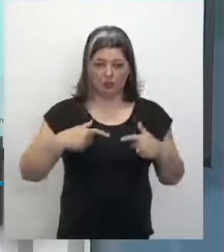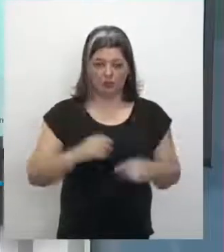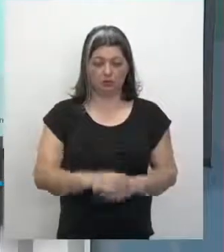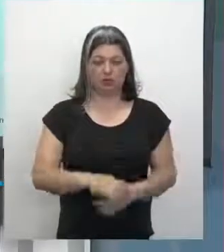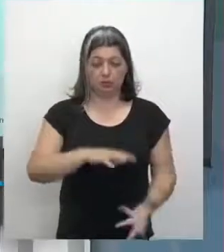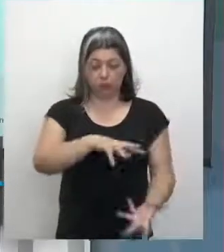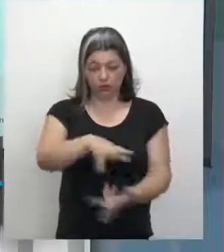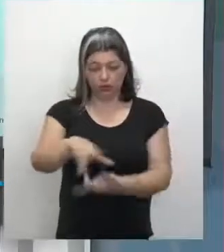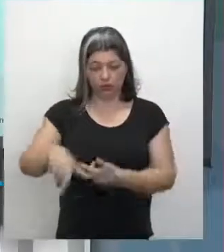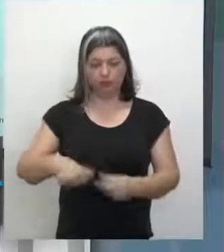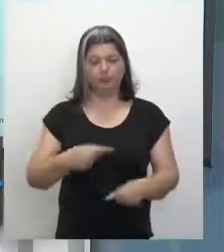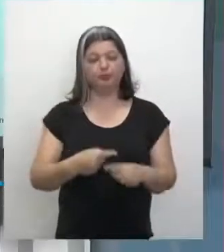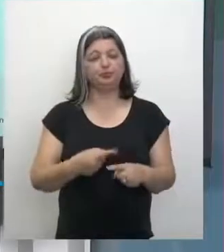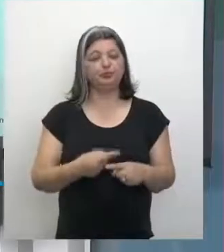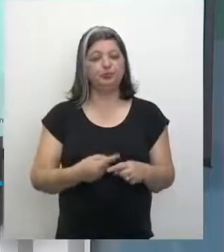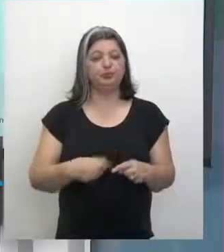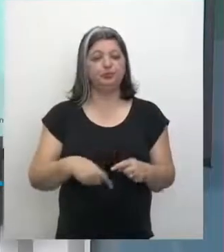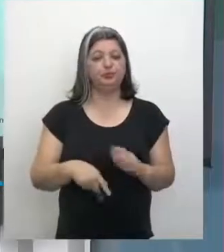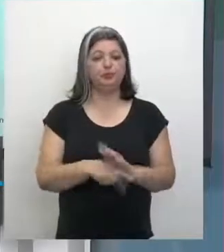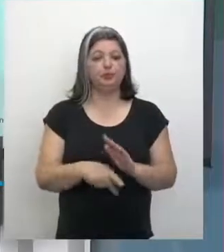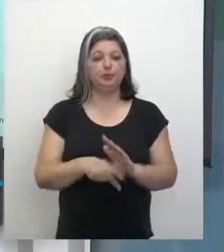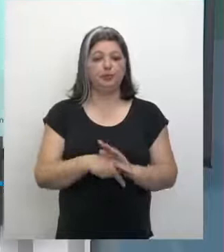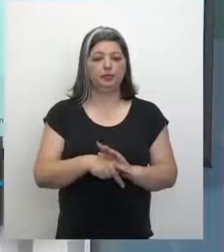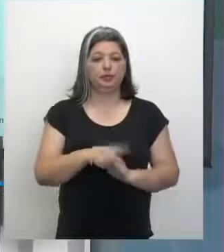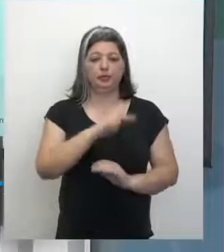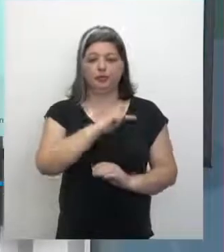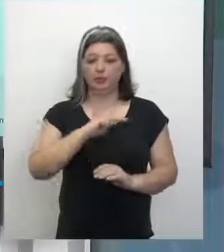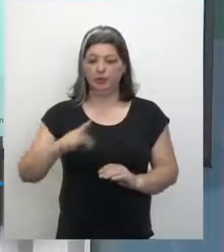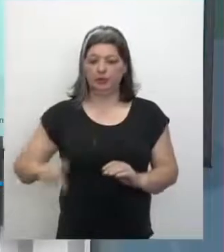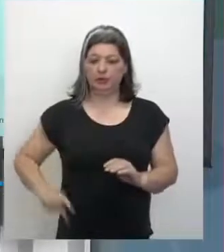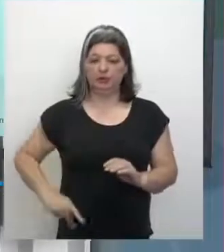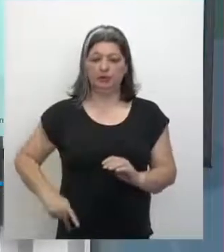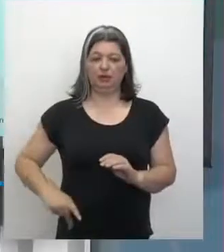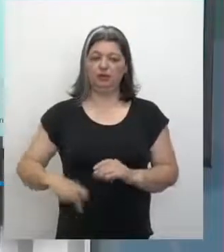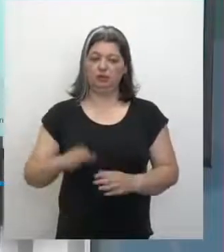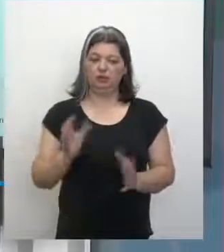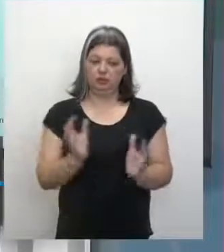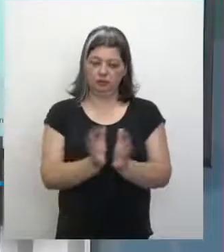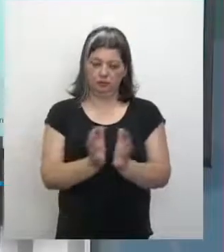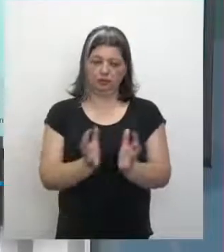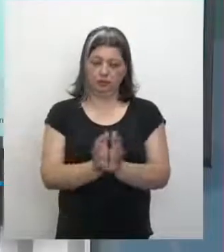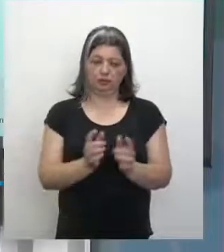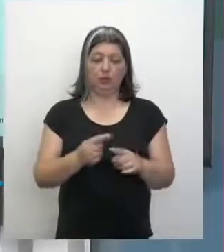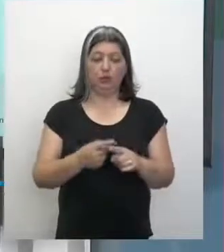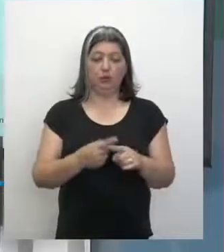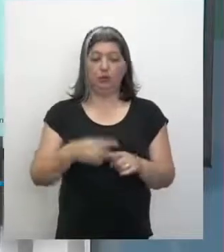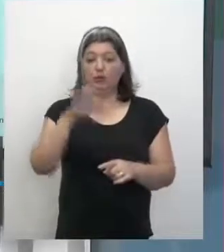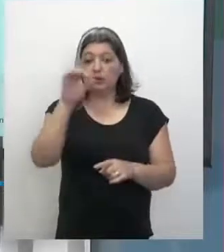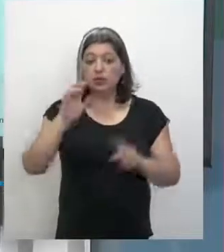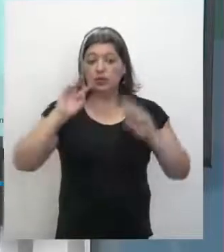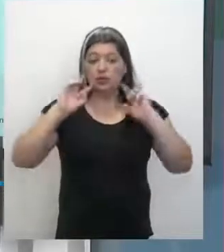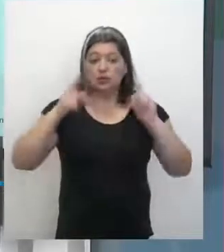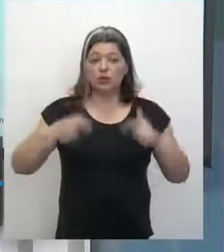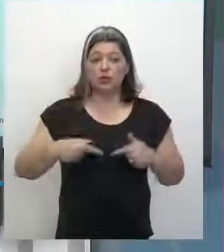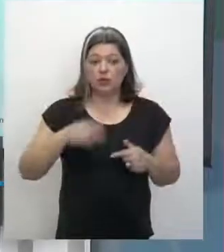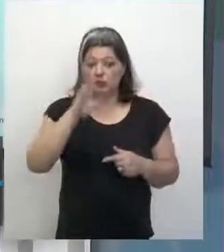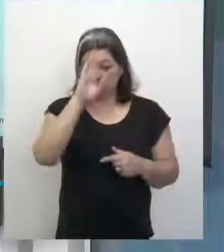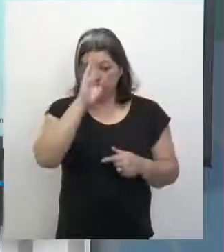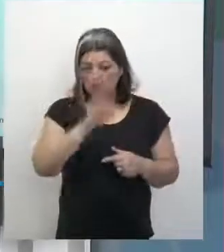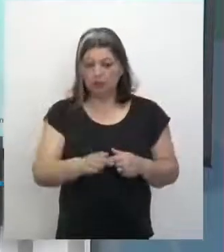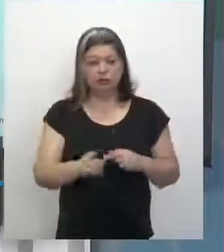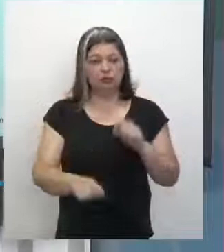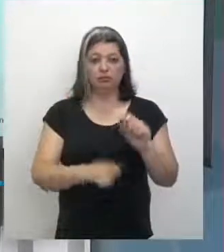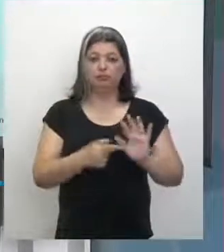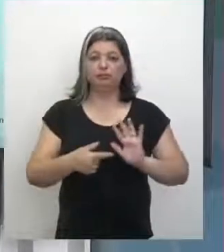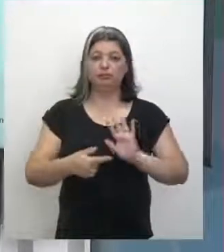ela foi aí, né, a presidente do comitê, e acho isso super importante, porque os direitos humanos, ele aparece